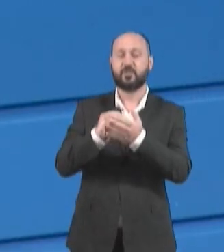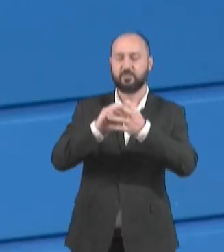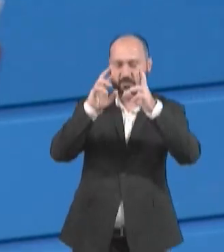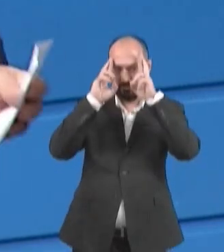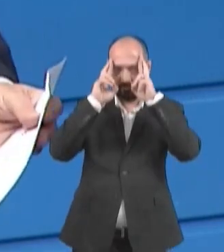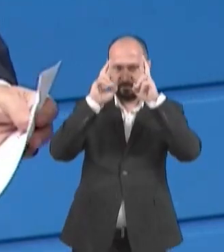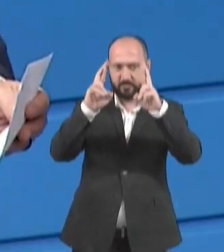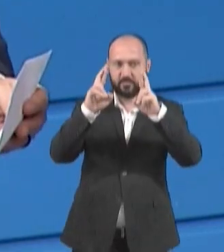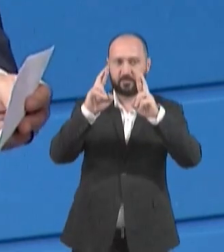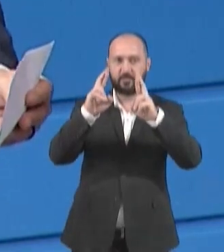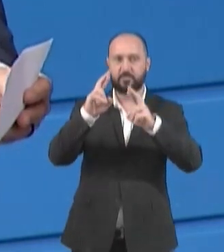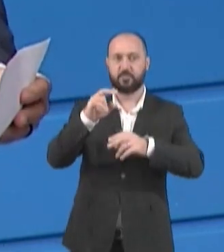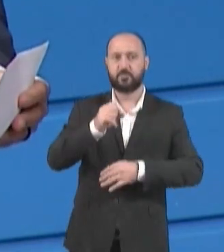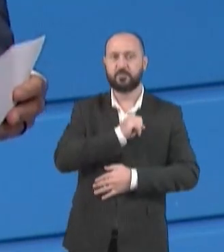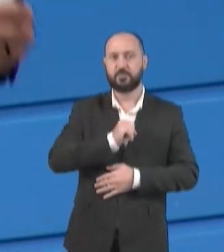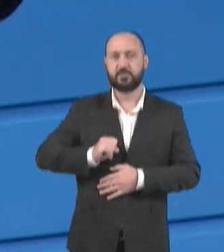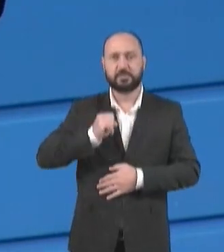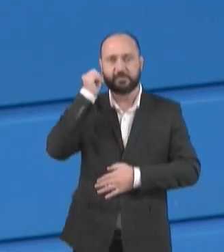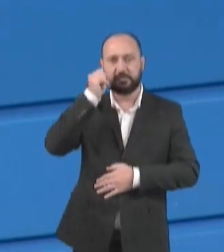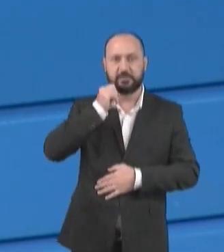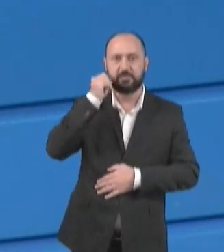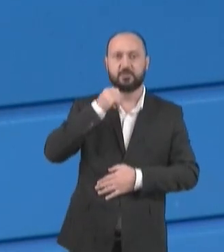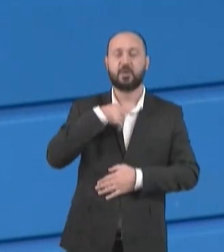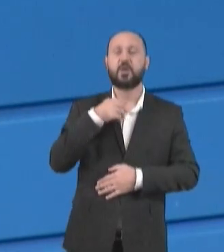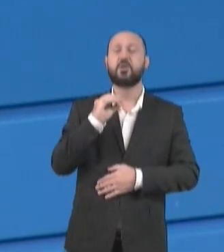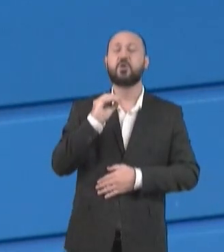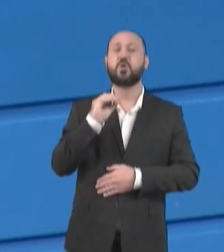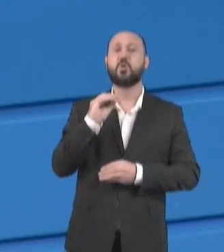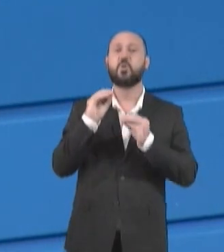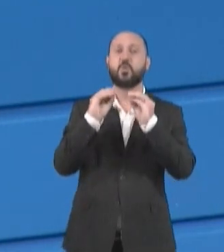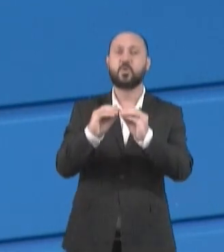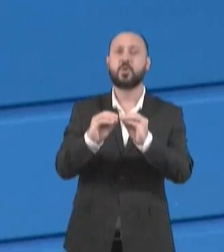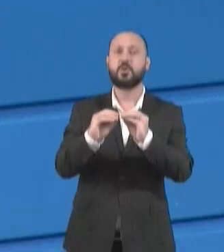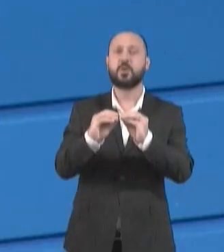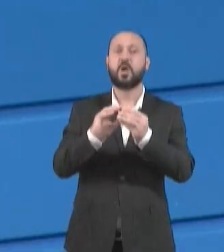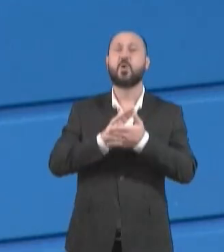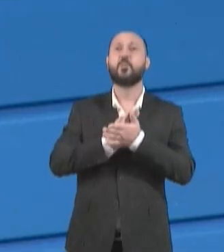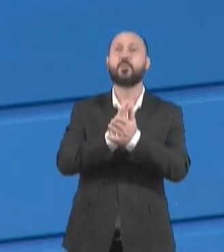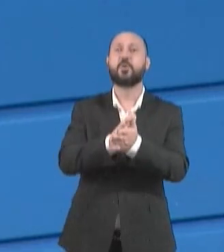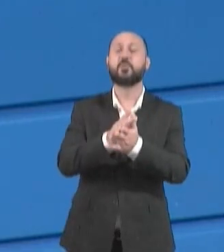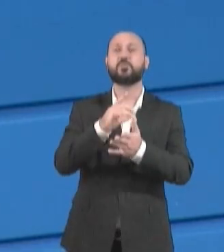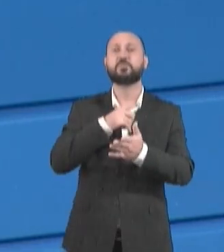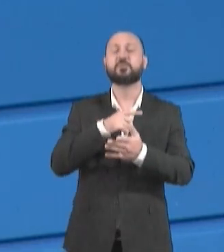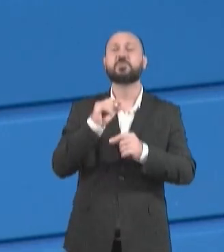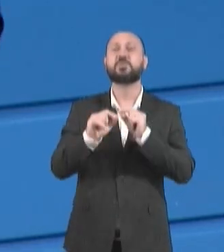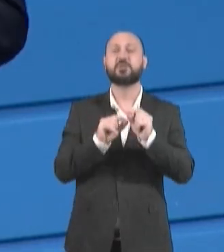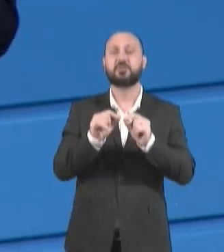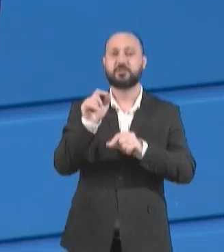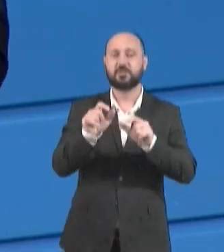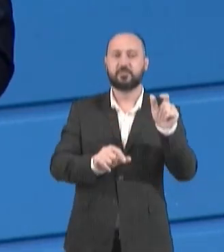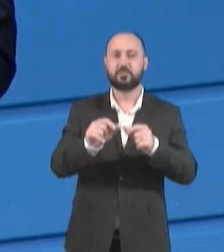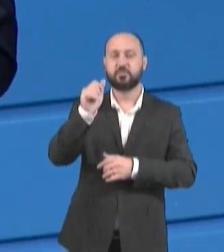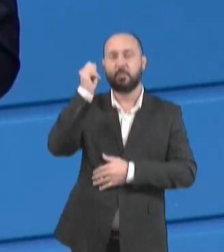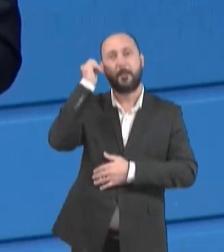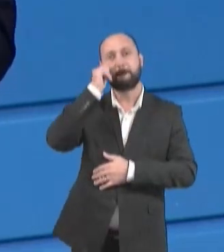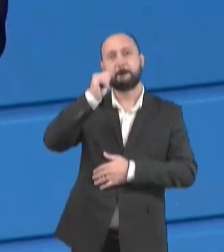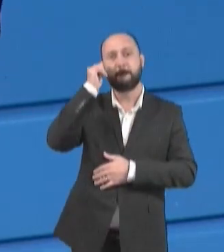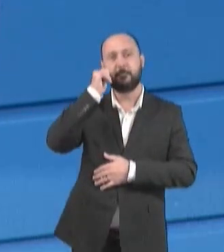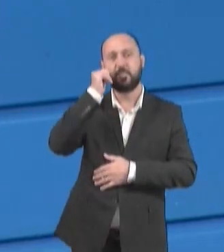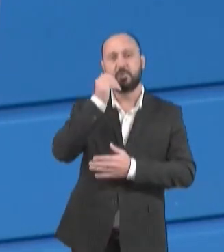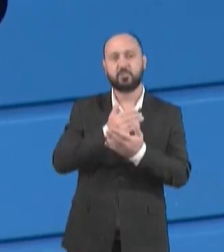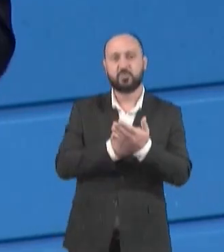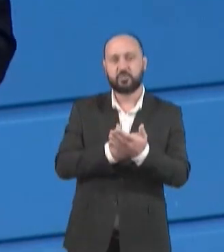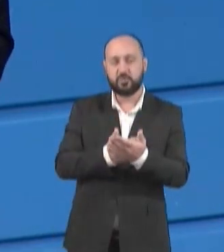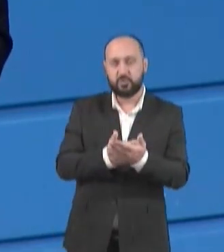desrespeitada por senadores, e eu atribuo isso ao preconceito que eles têm de uma mulher